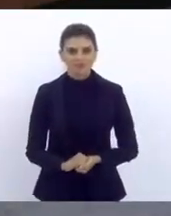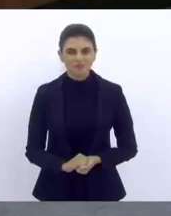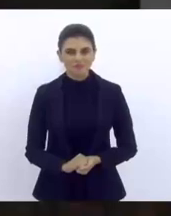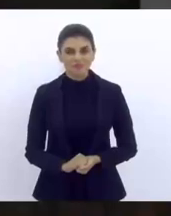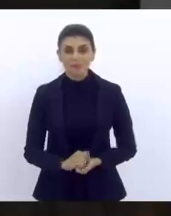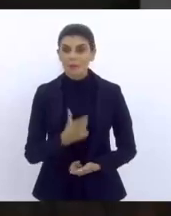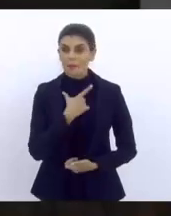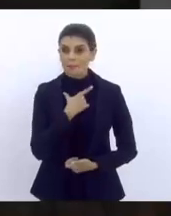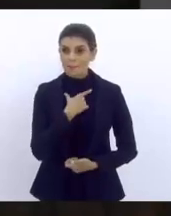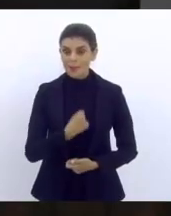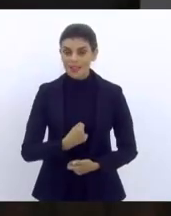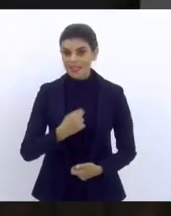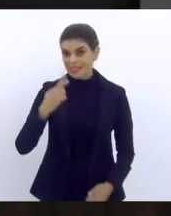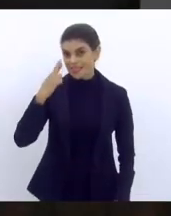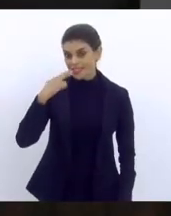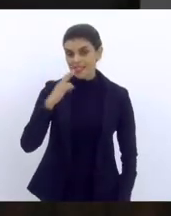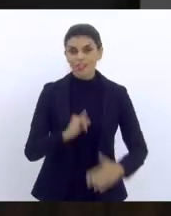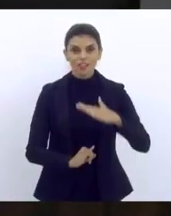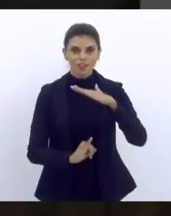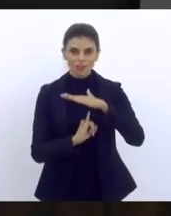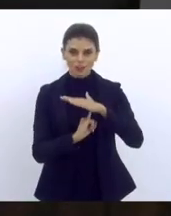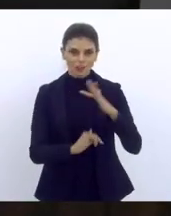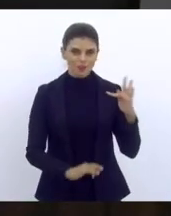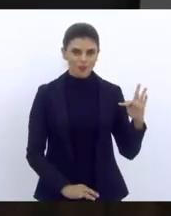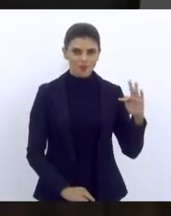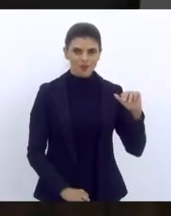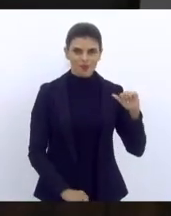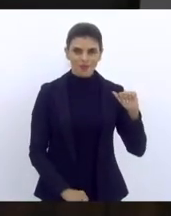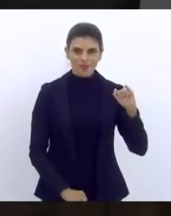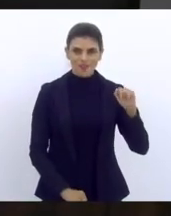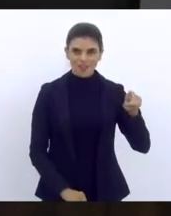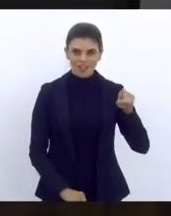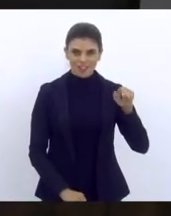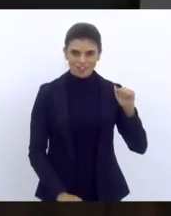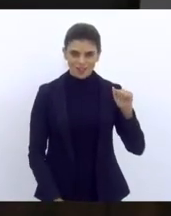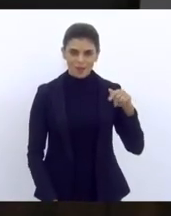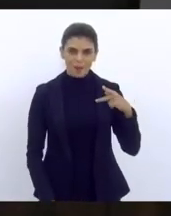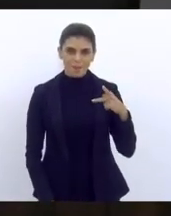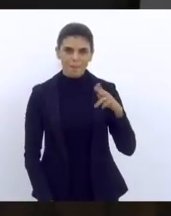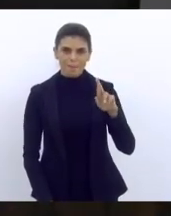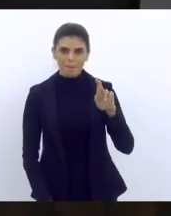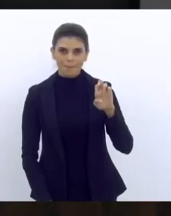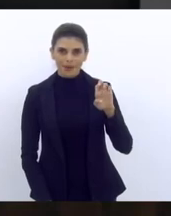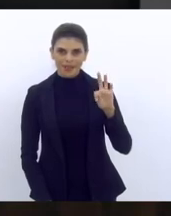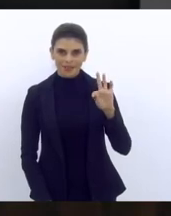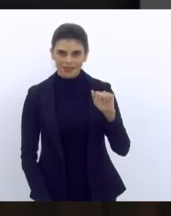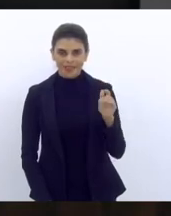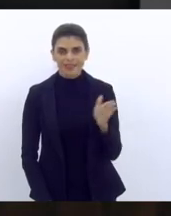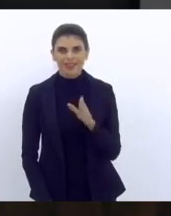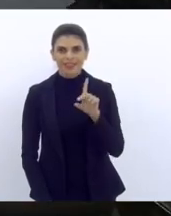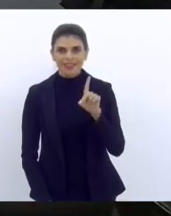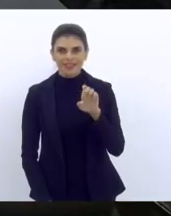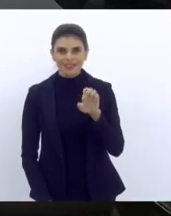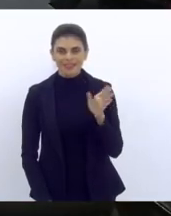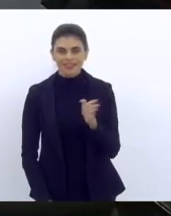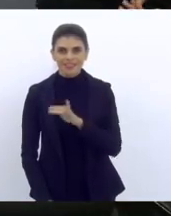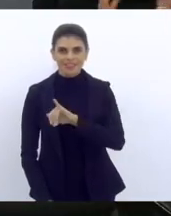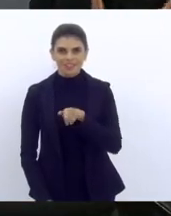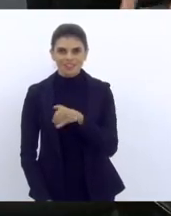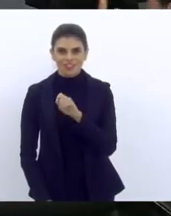a medalha Tiradentes ao Instituto Faixa Preta de Jesus, representado pelo Ricardo José Cavalcante.